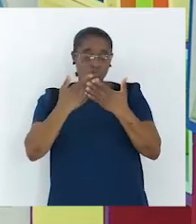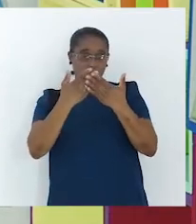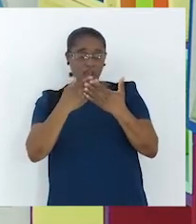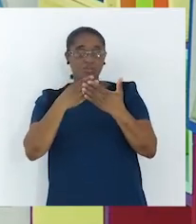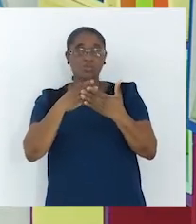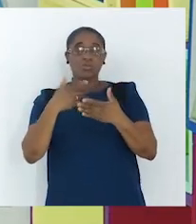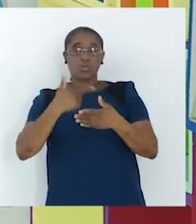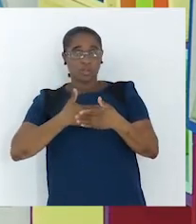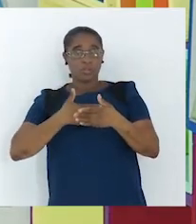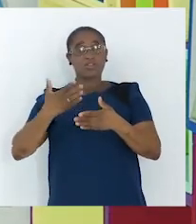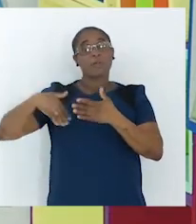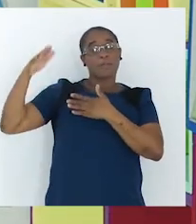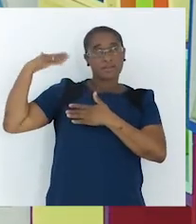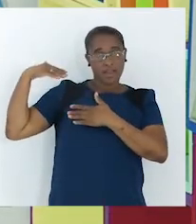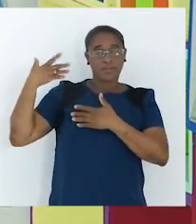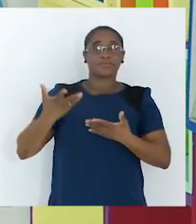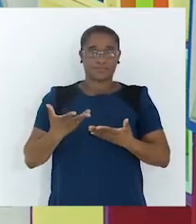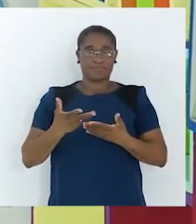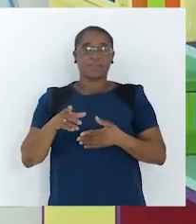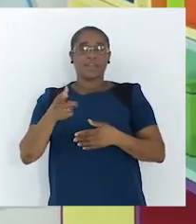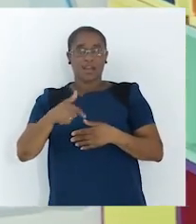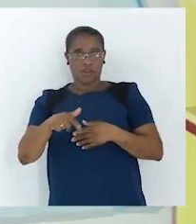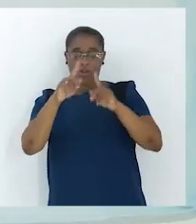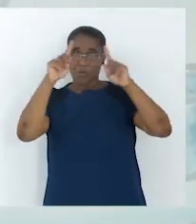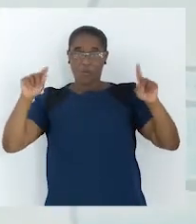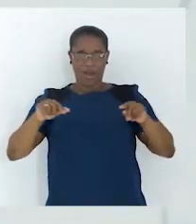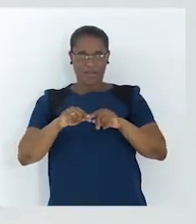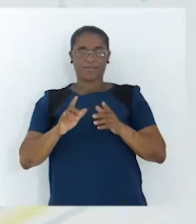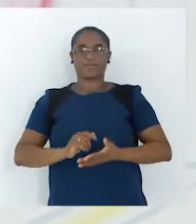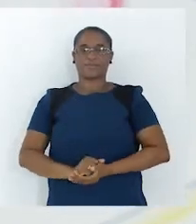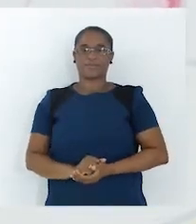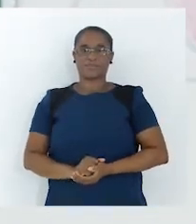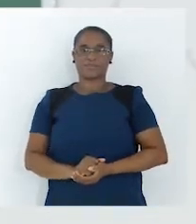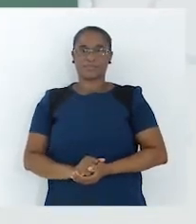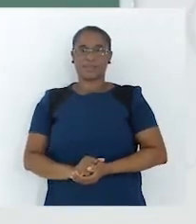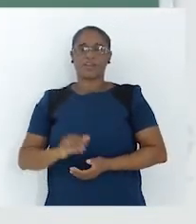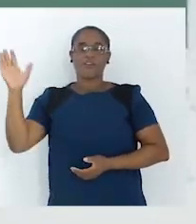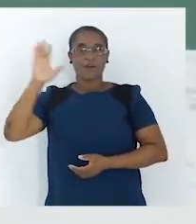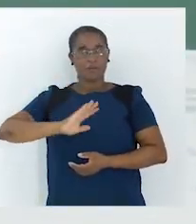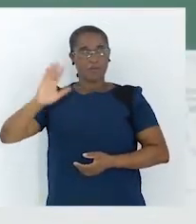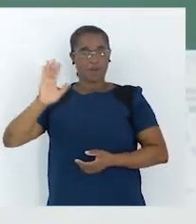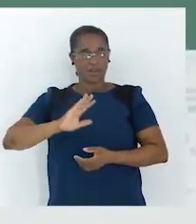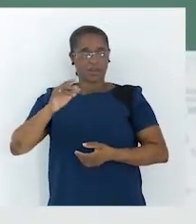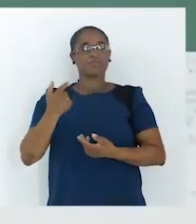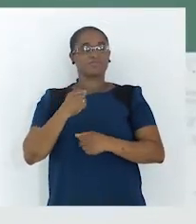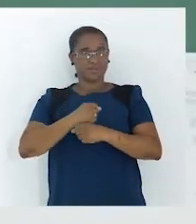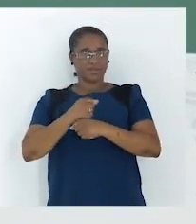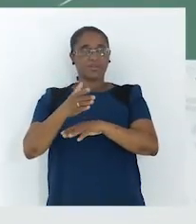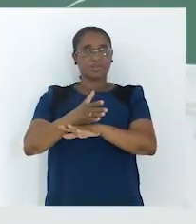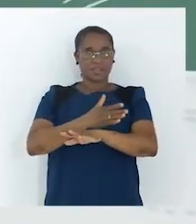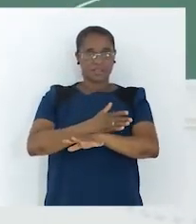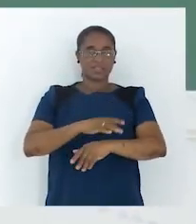no trimestre passado vamos para o quadro e vamos Apagar exercício